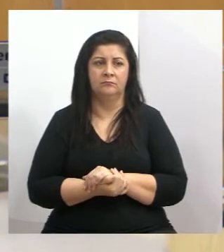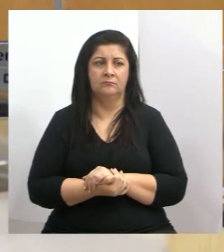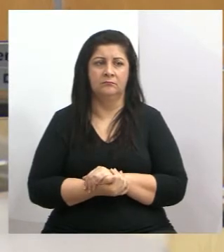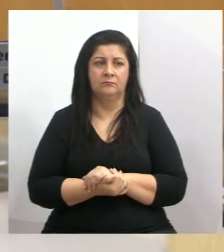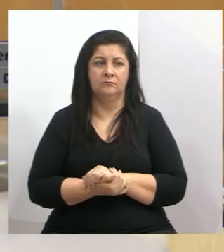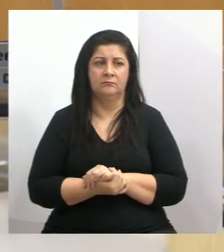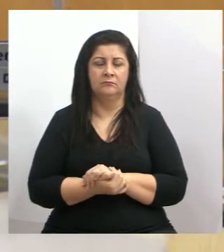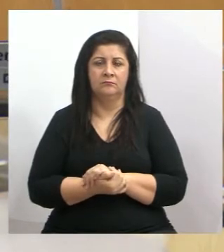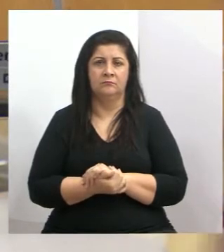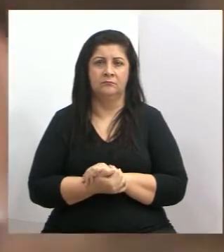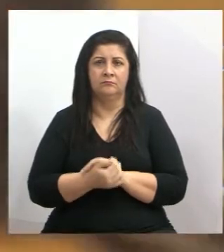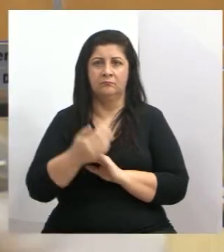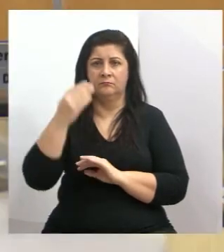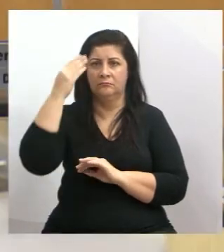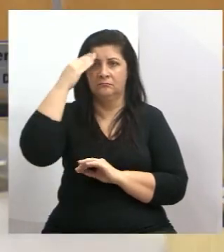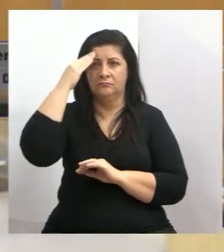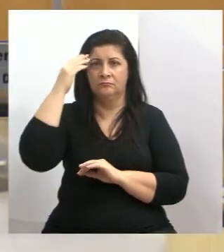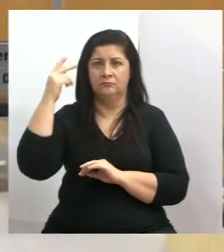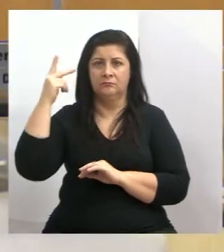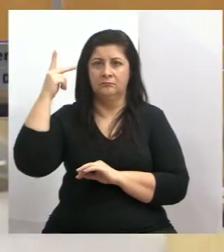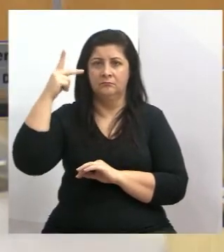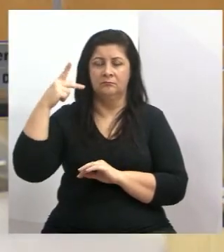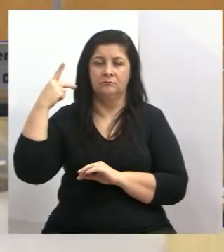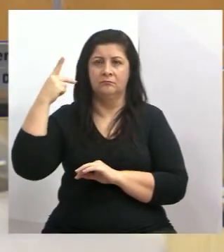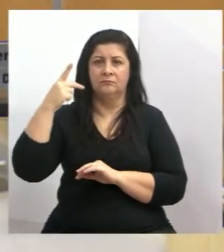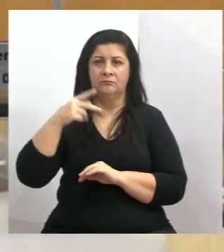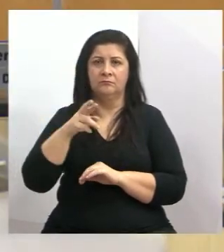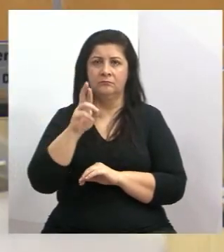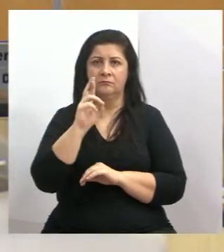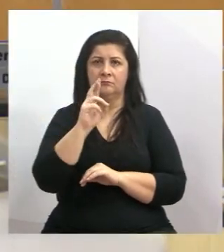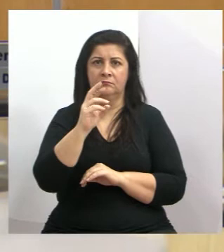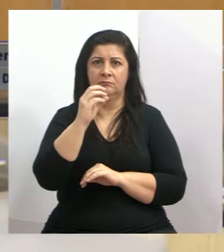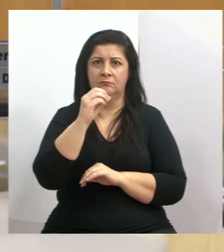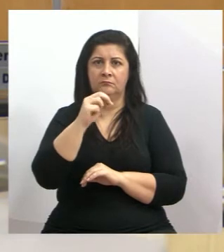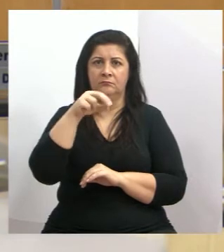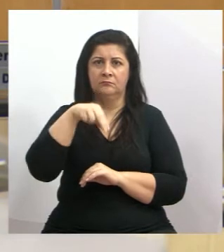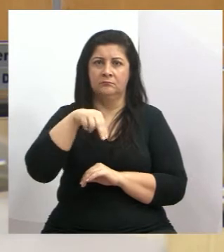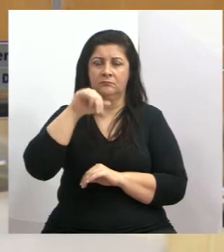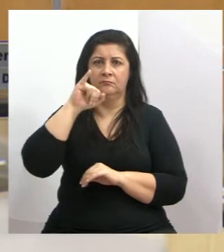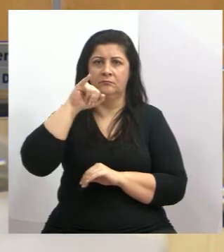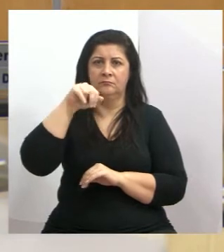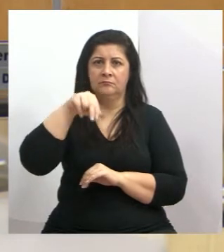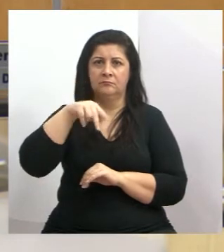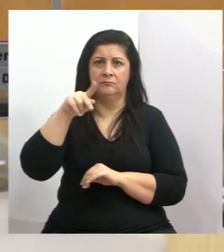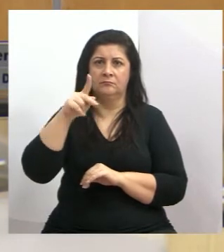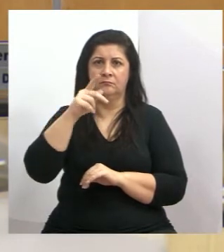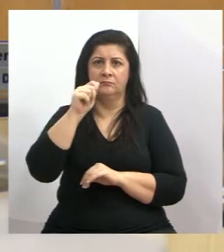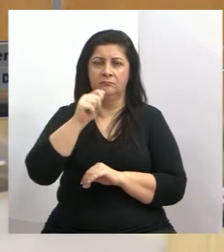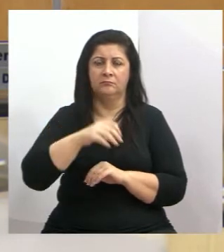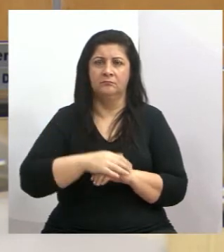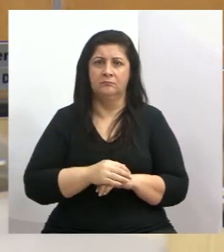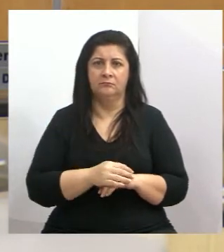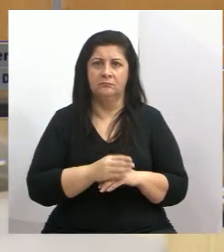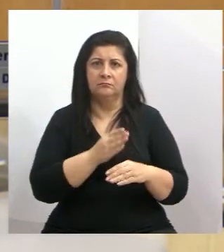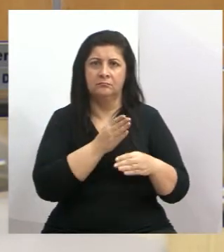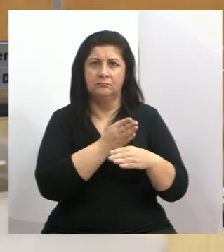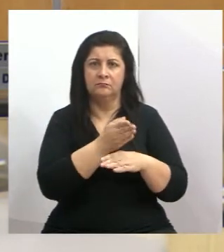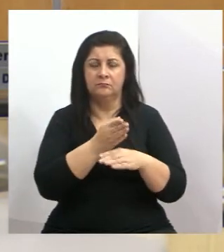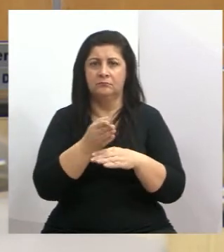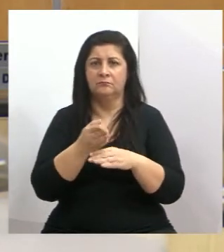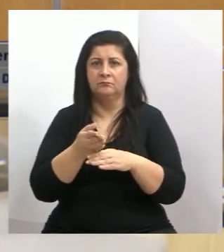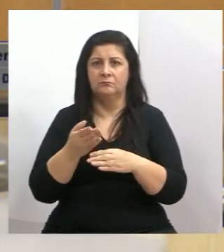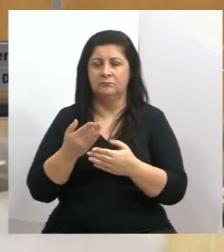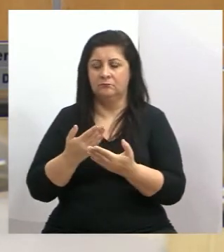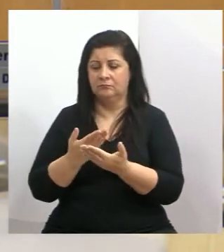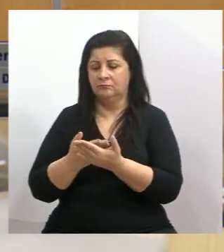e considerando que o vereador Roninho fiscalizou a obra das futuras créditos localizar no parque Meia Lua e